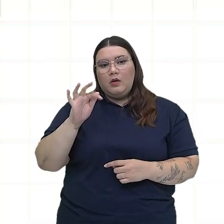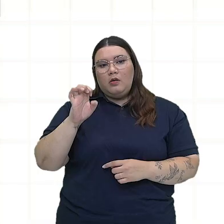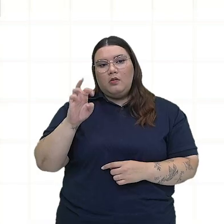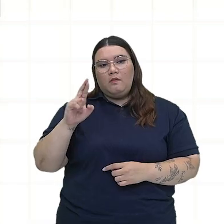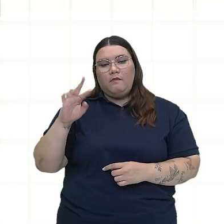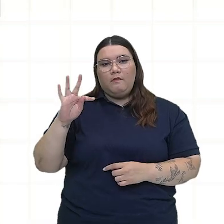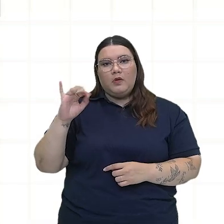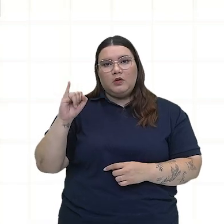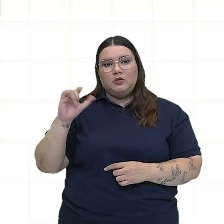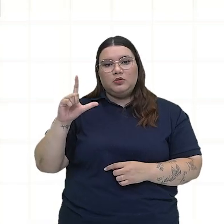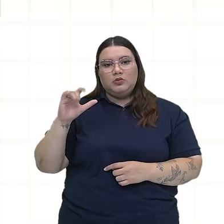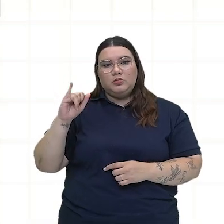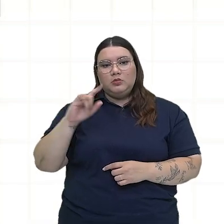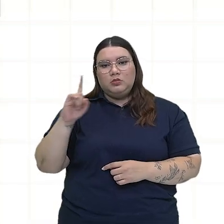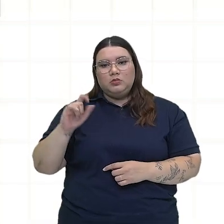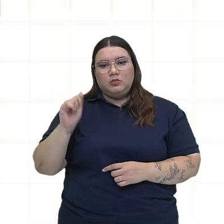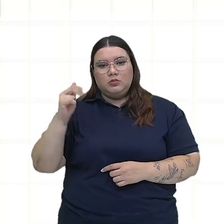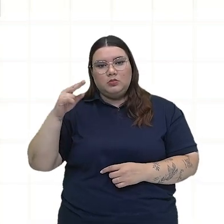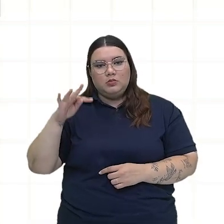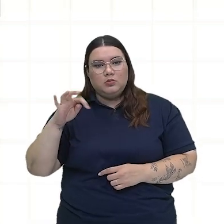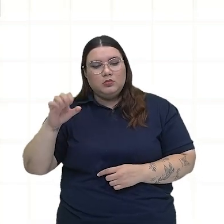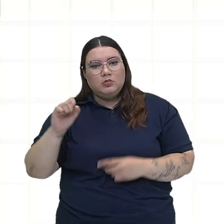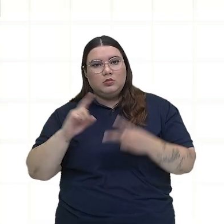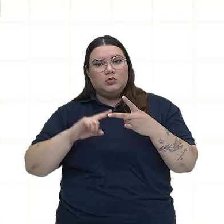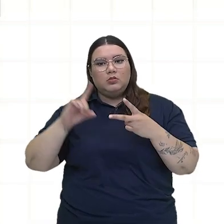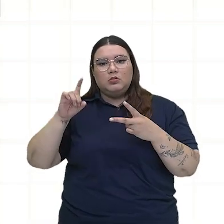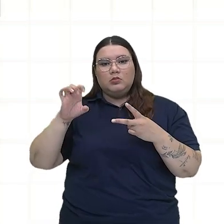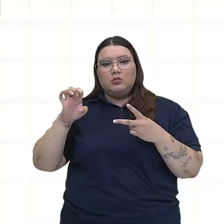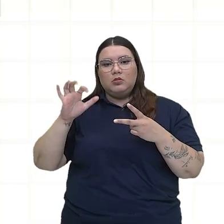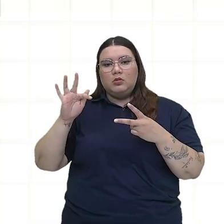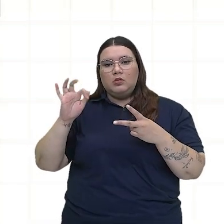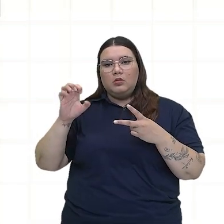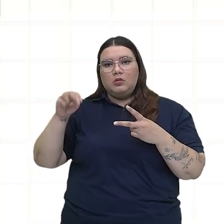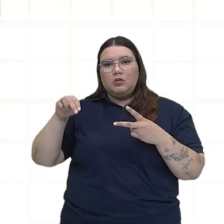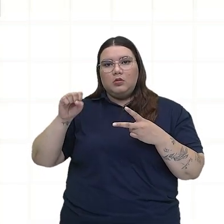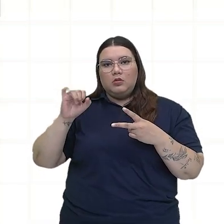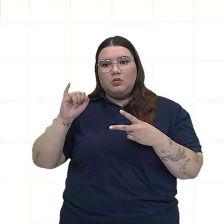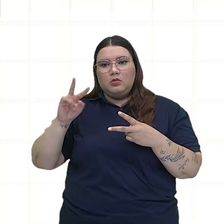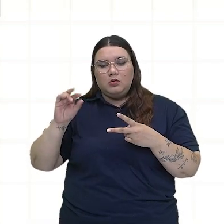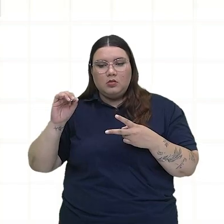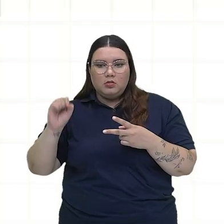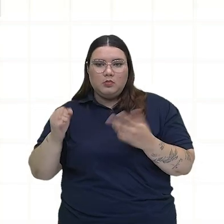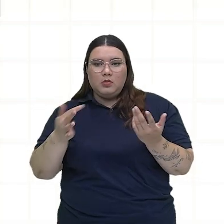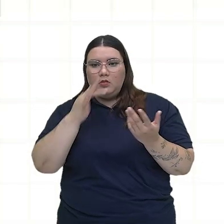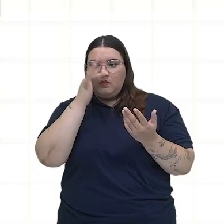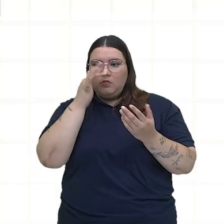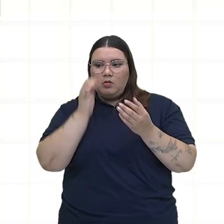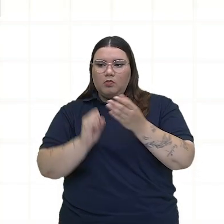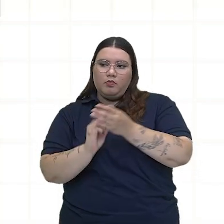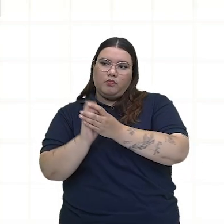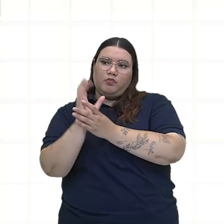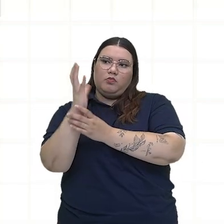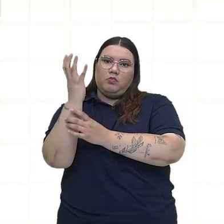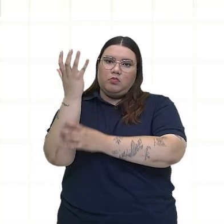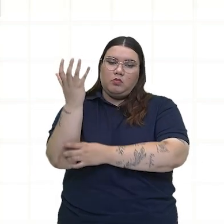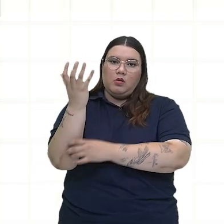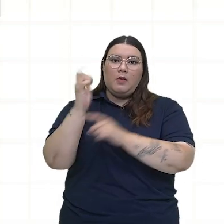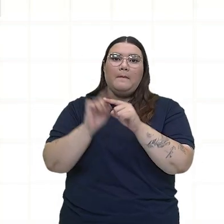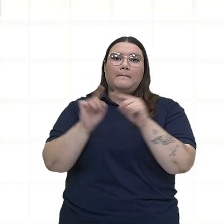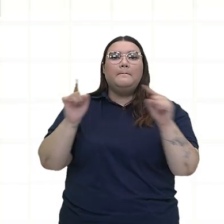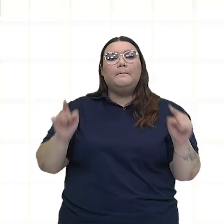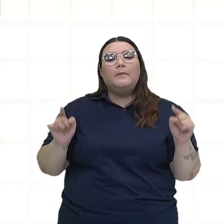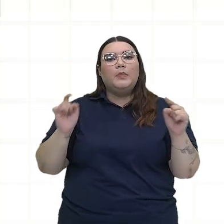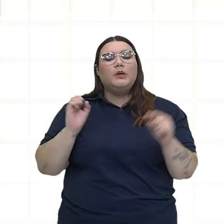e os defensivos são colocados na plantação para fazer com que as plantas cresçam, né, com maior facilidade. Só